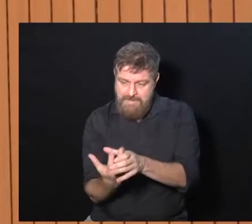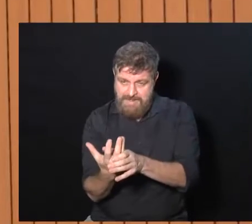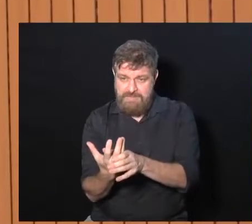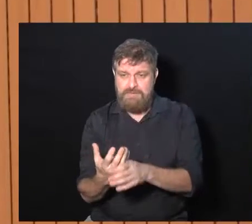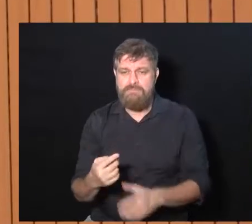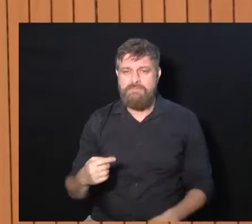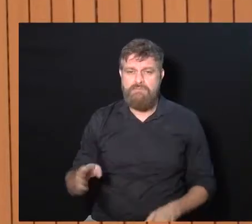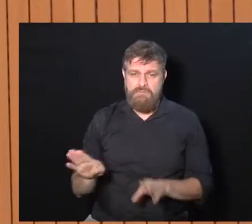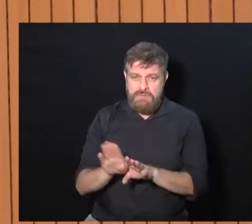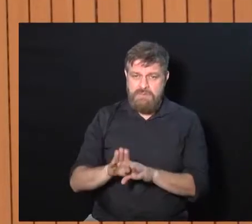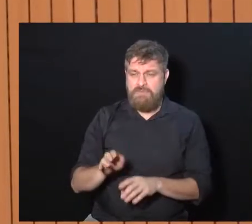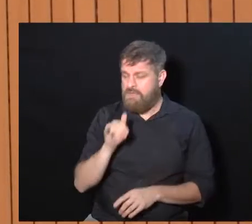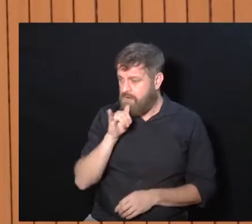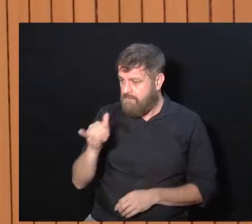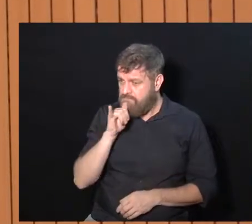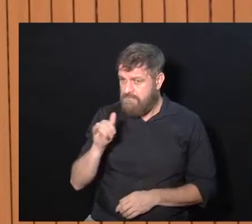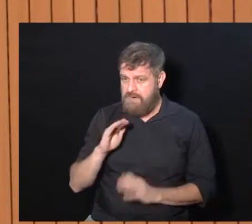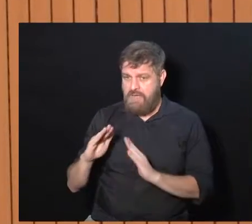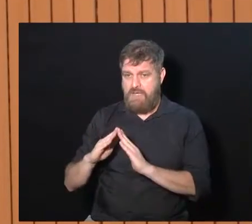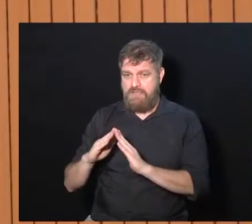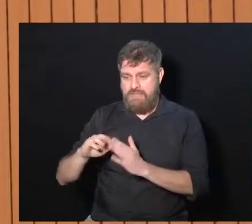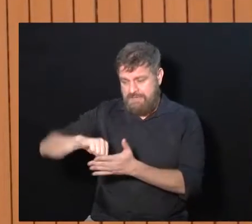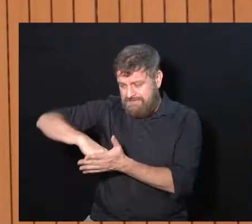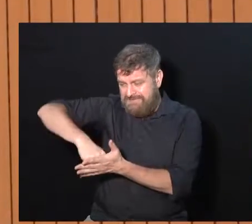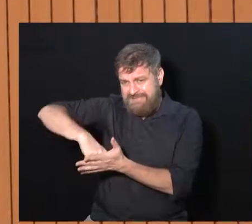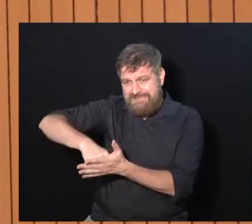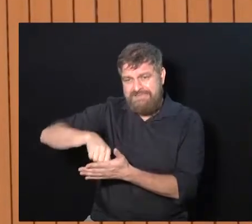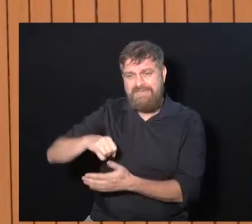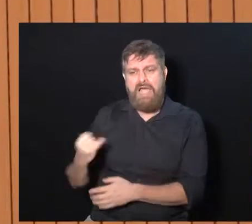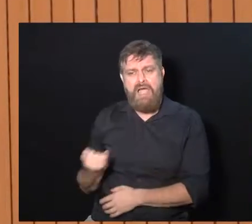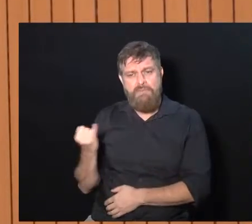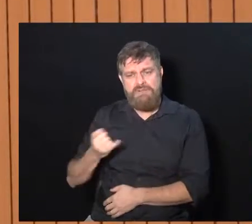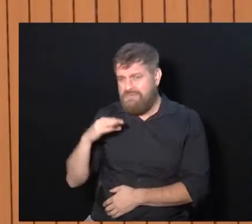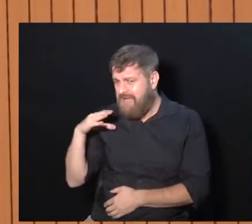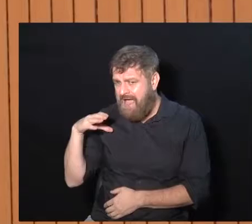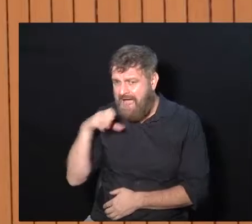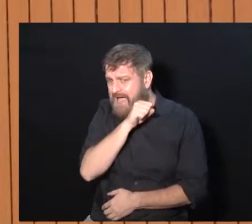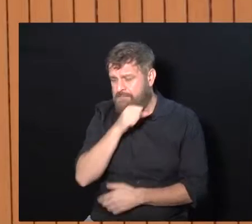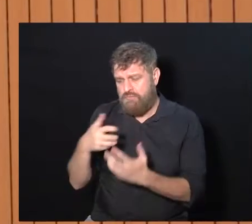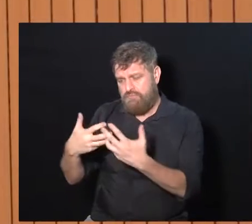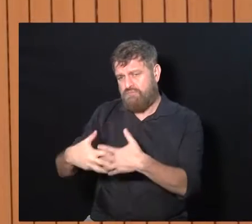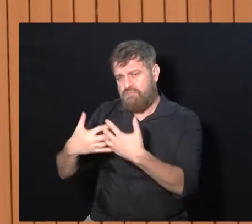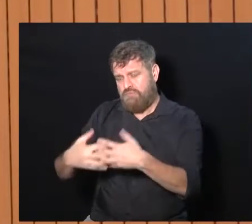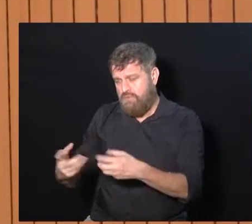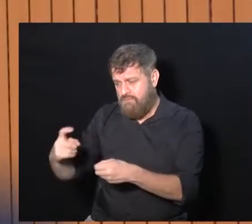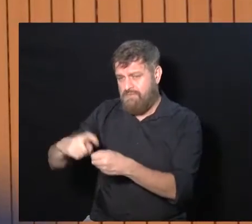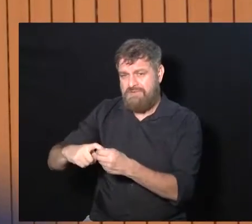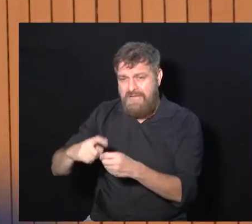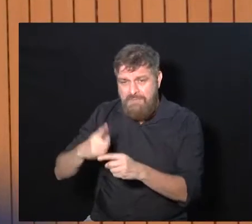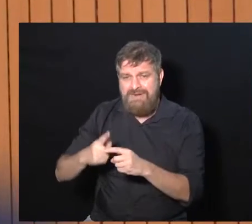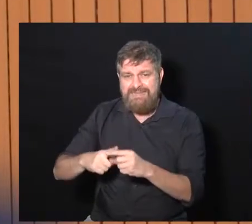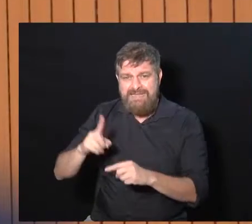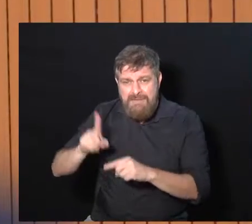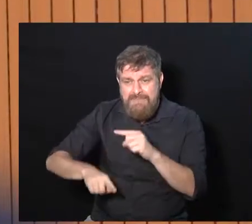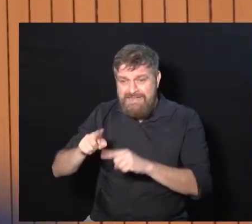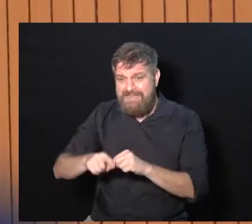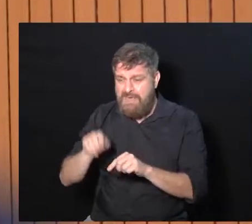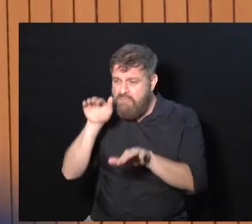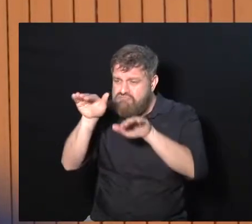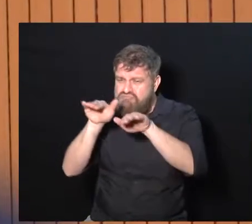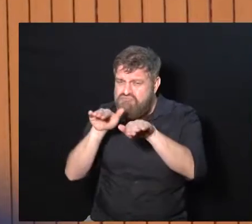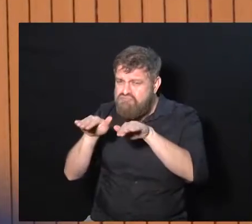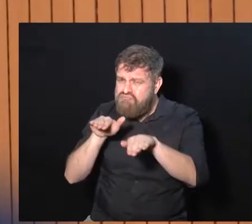também que, nesse caso, também da Botica, é muito importante que seja o quanto antes possível, porque existem muitos equipamentos que estão